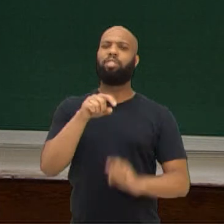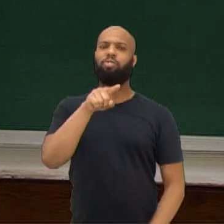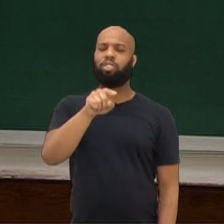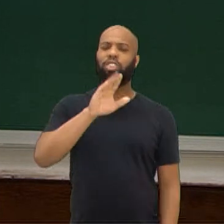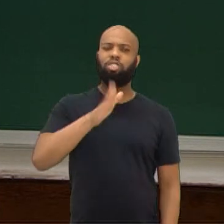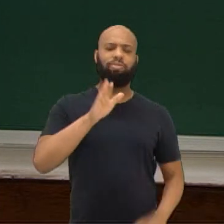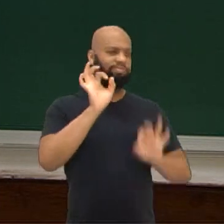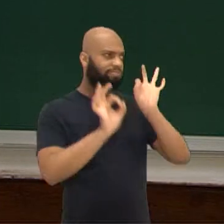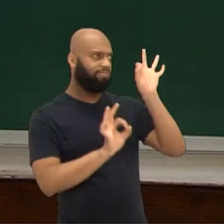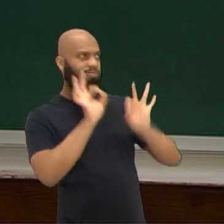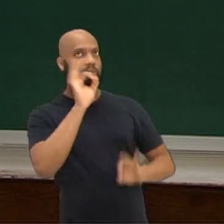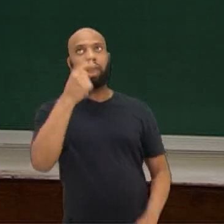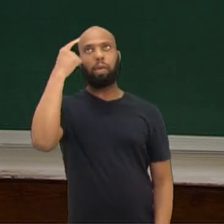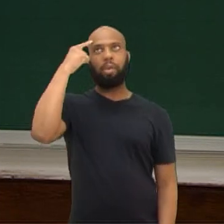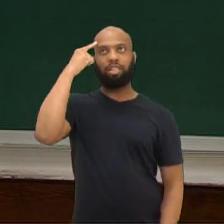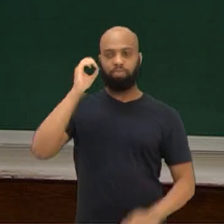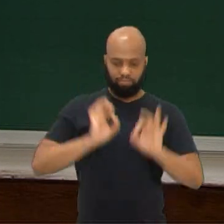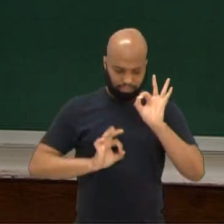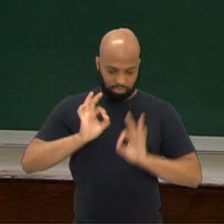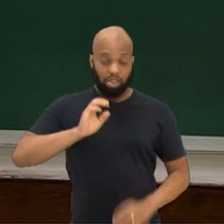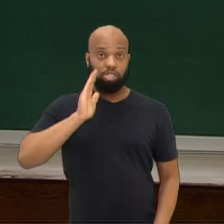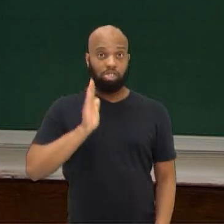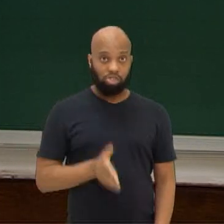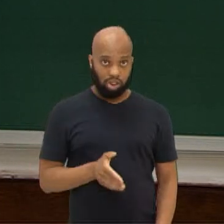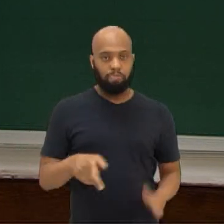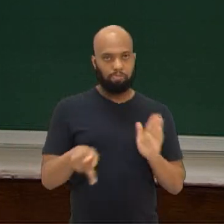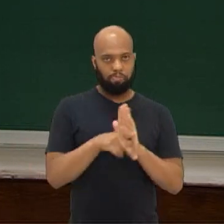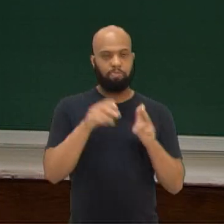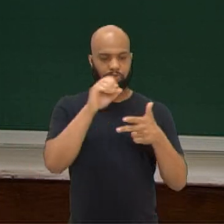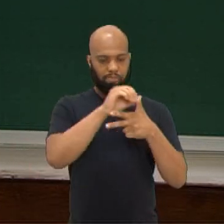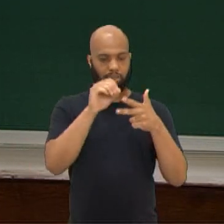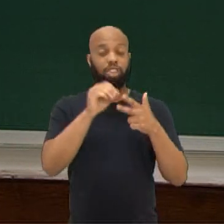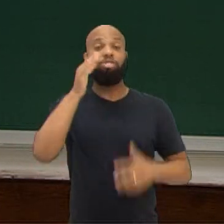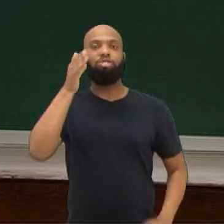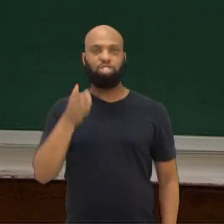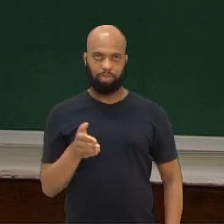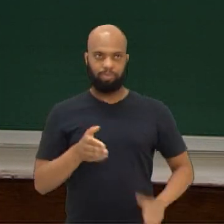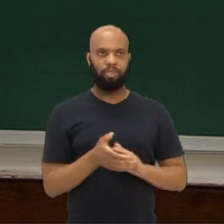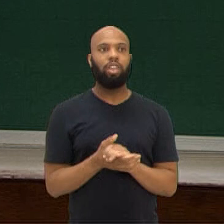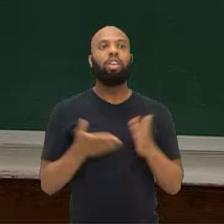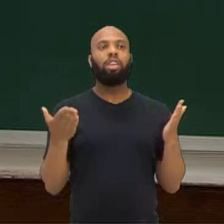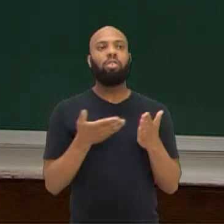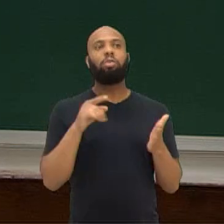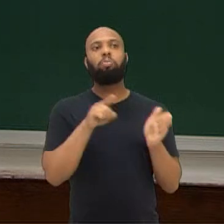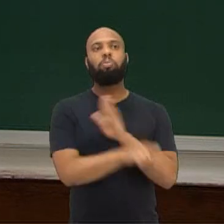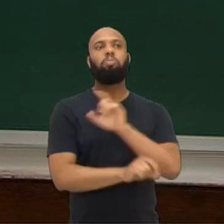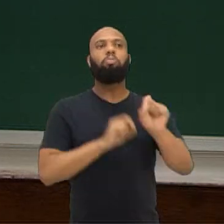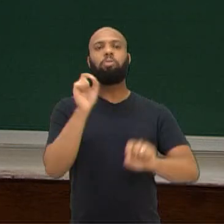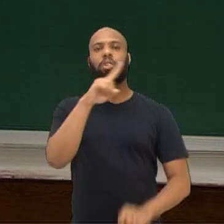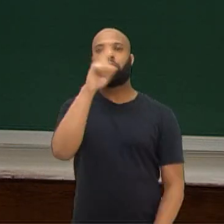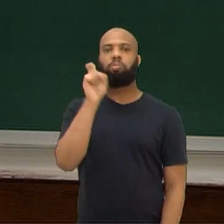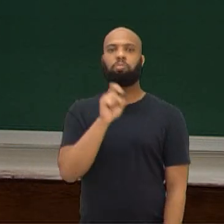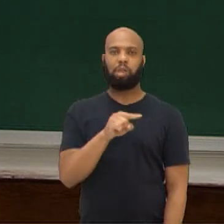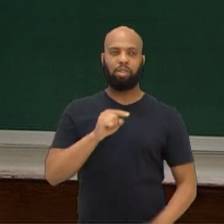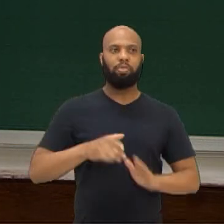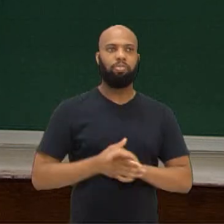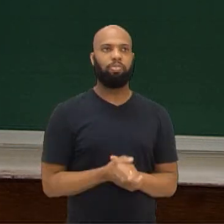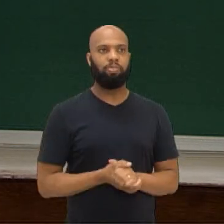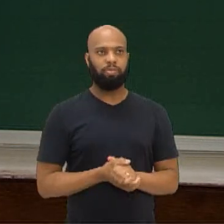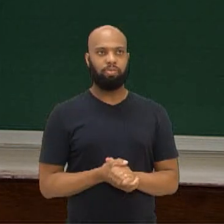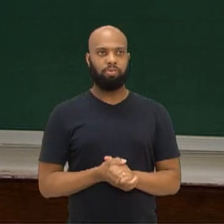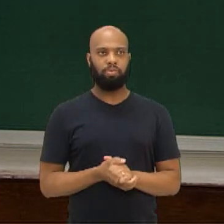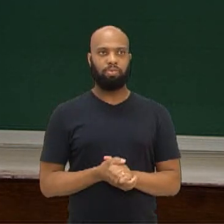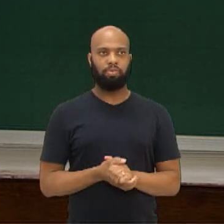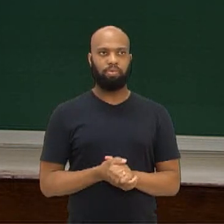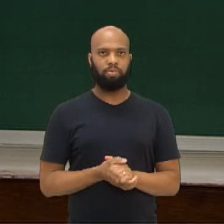estão pensando e se preparando também. Perfeito? Então, a pergunta é, Paraguai é muito mais